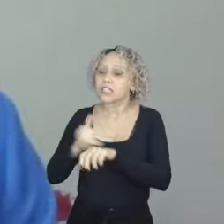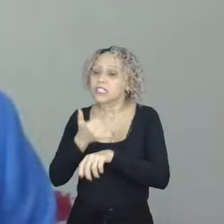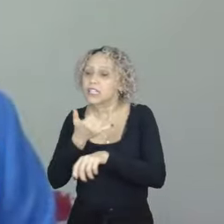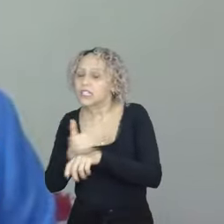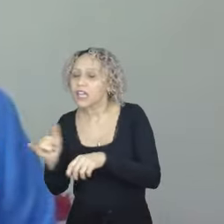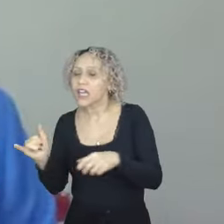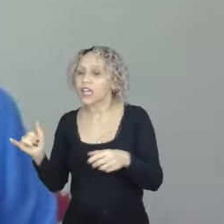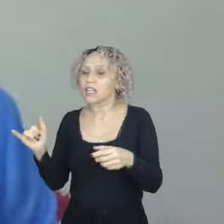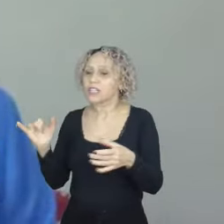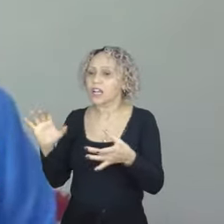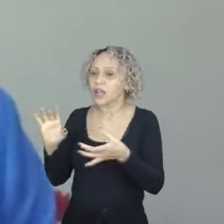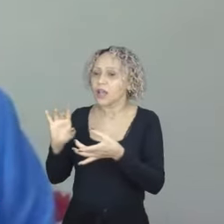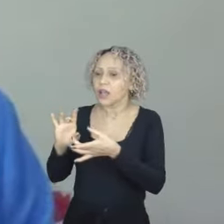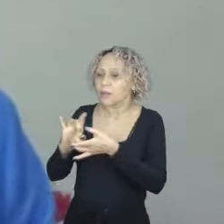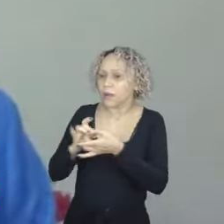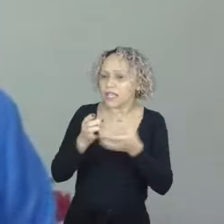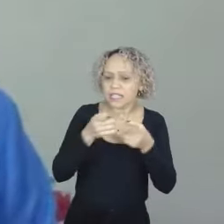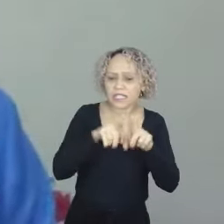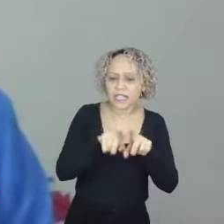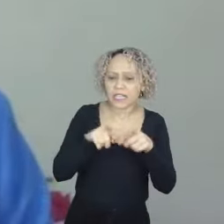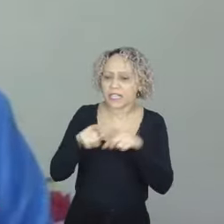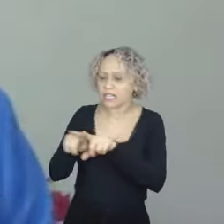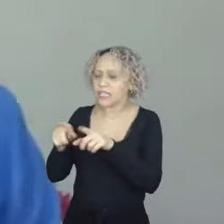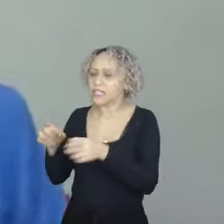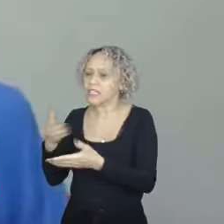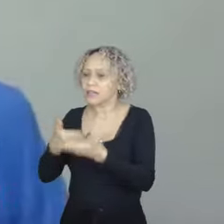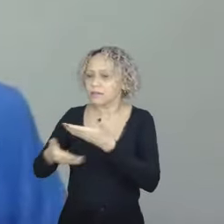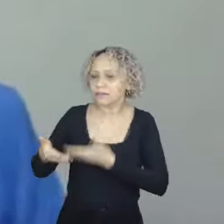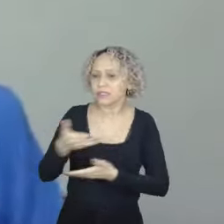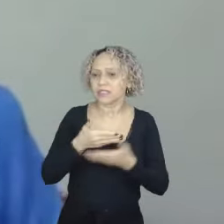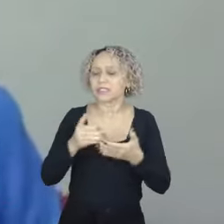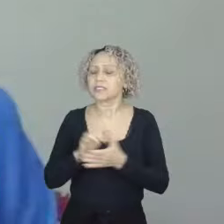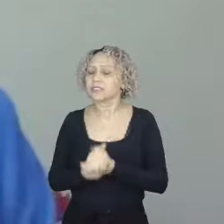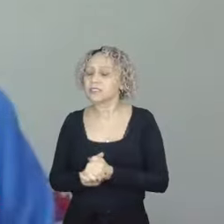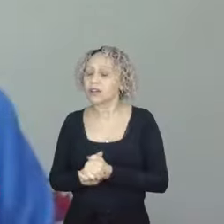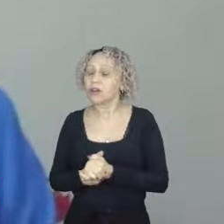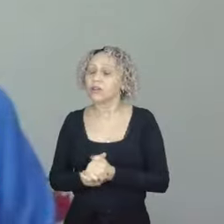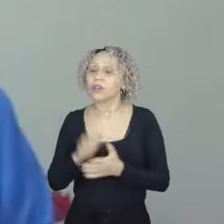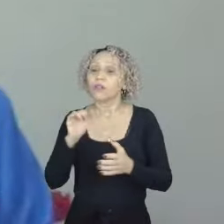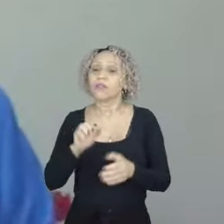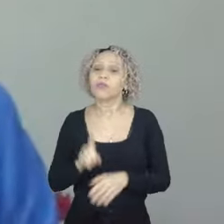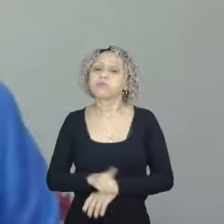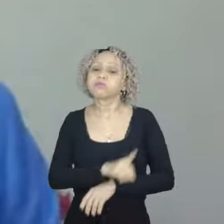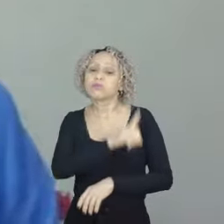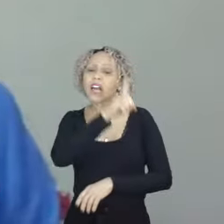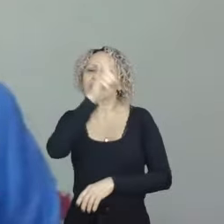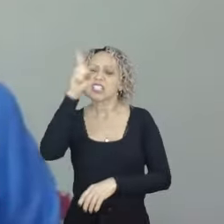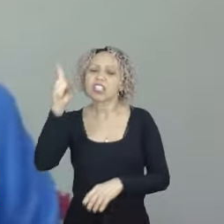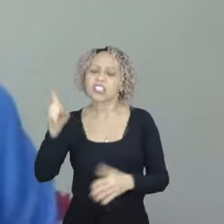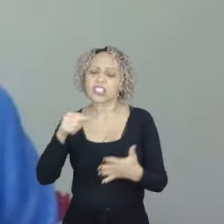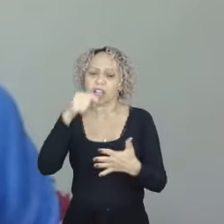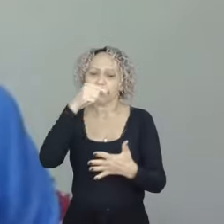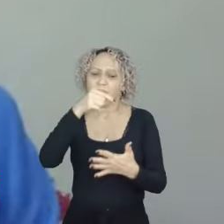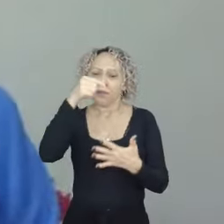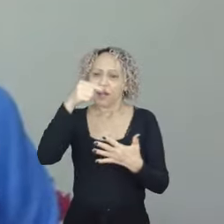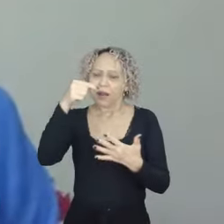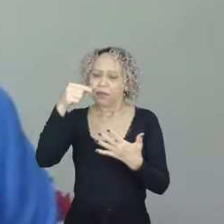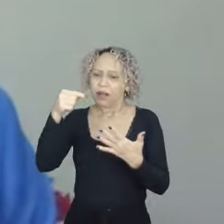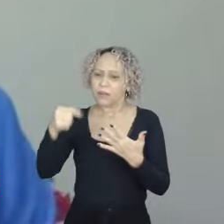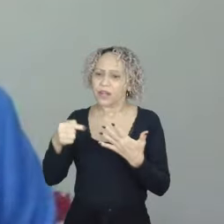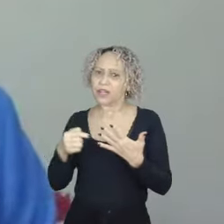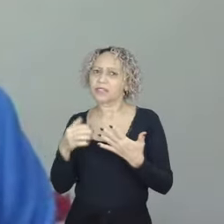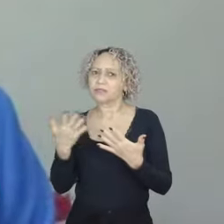definir também as candidaturas. Então, foi uma série de datas que nós definimos, mas em relação